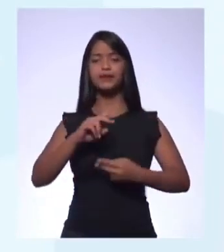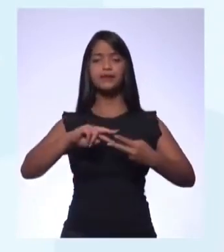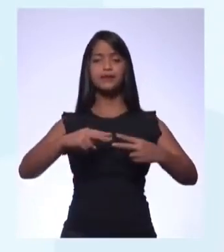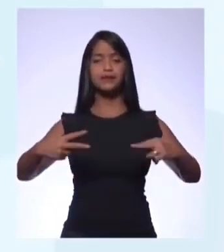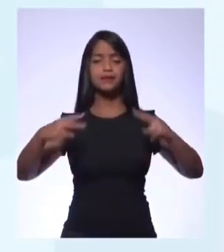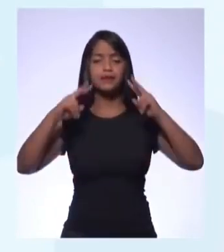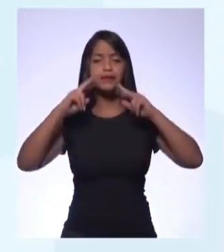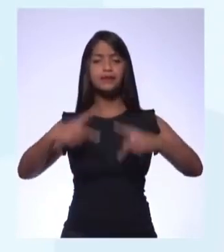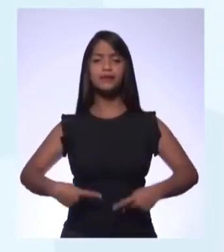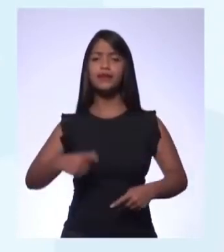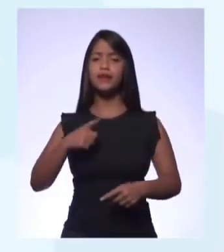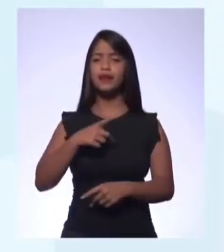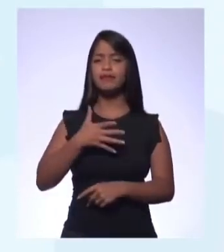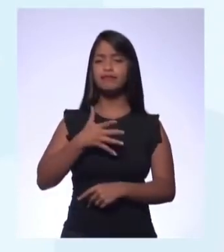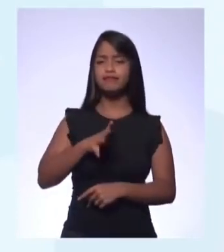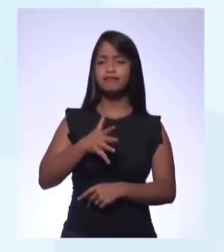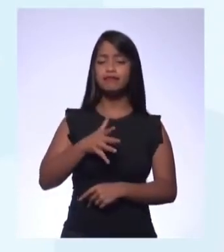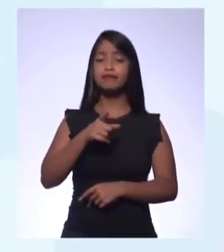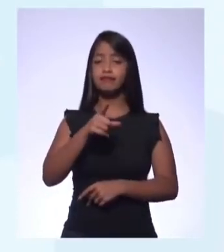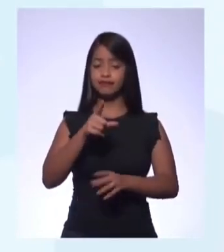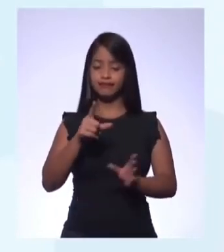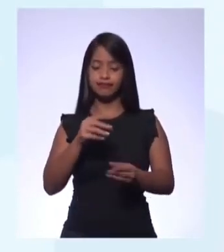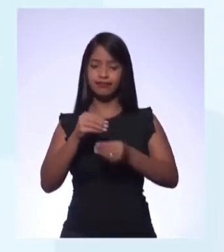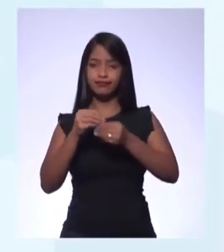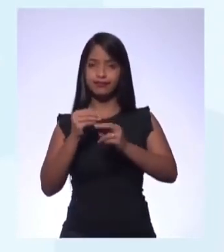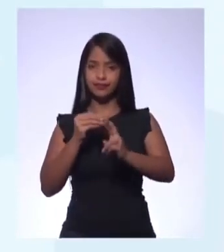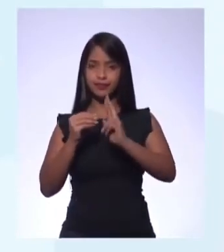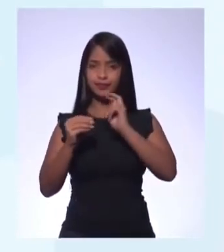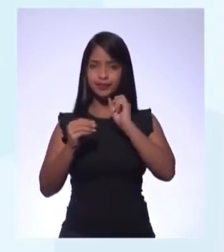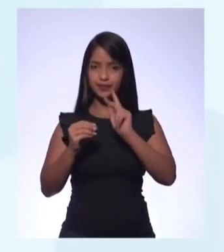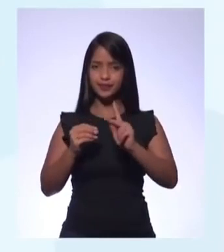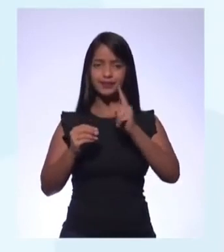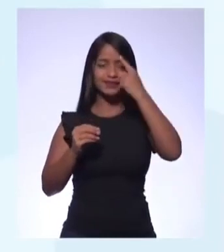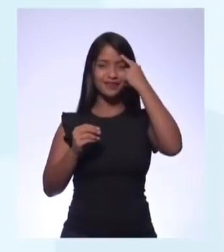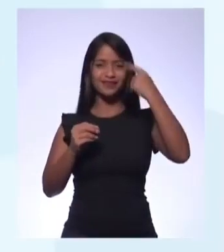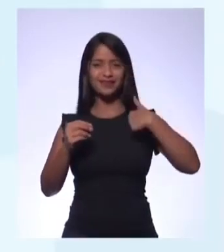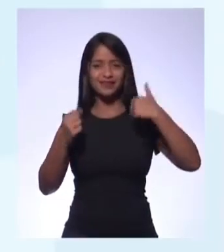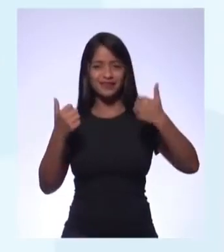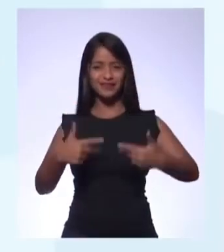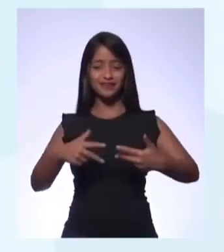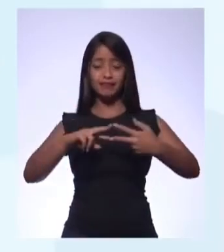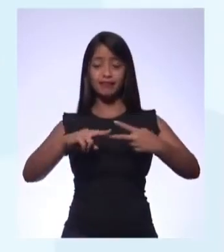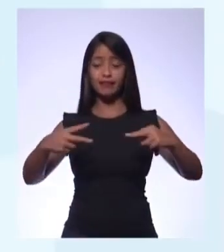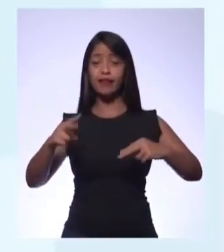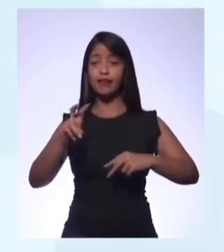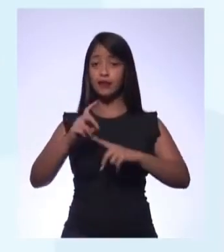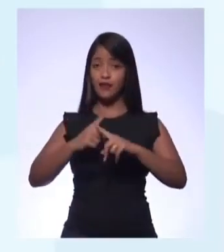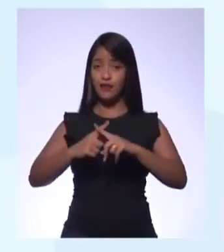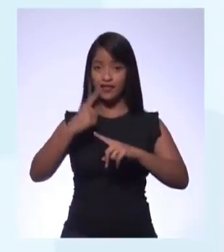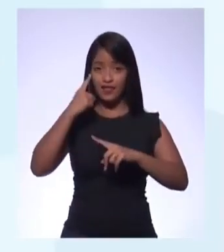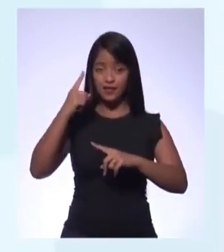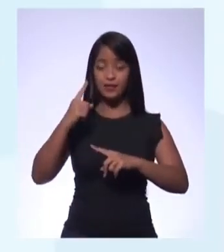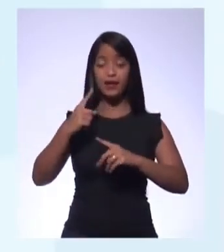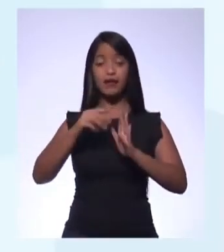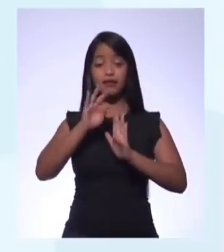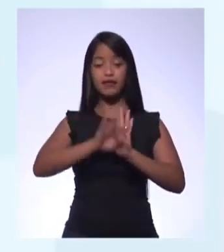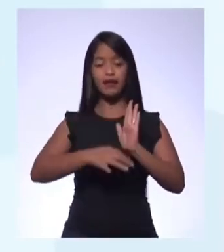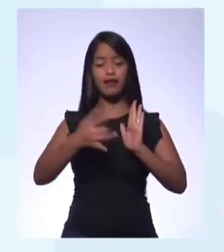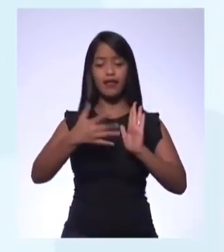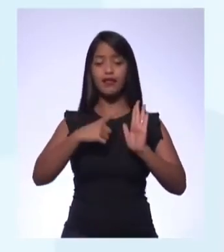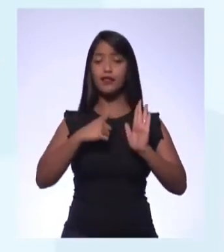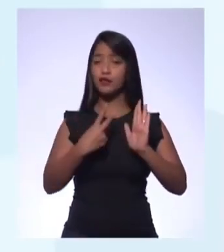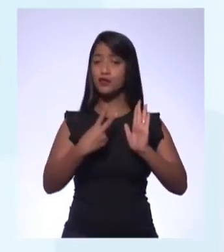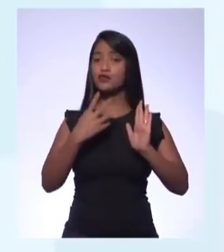aproximadamente... E aí você vai completar. Lembra que eu falei que são 5 vezes o DNA? Ali já tem 2. Então, você só vai ter mais